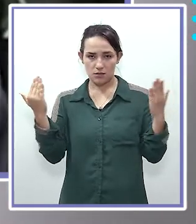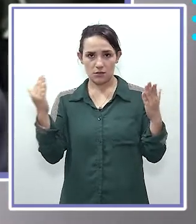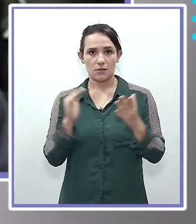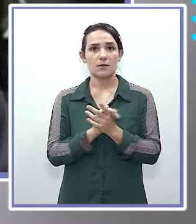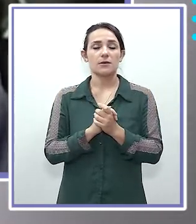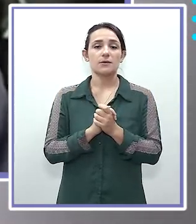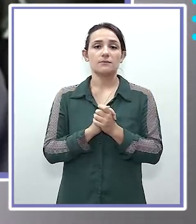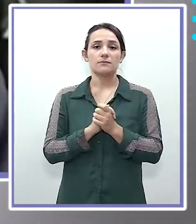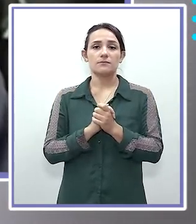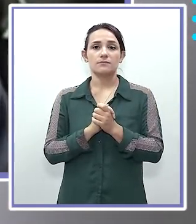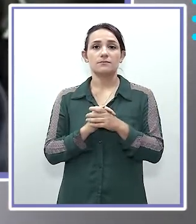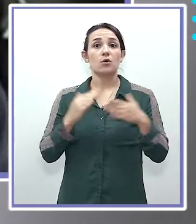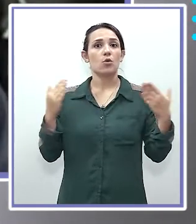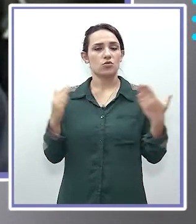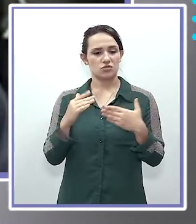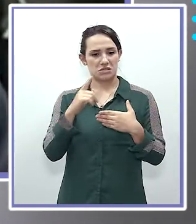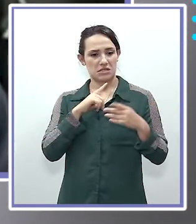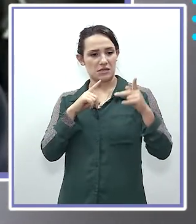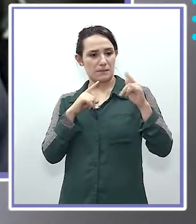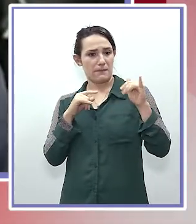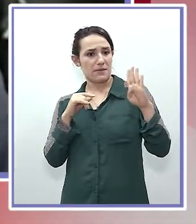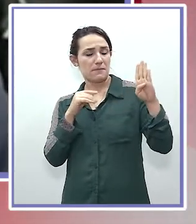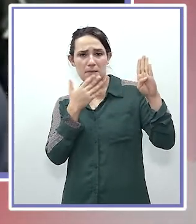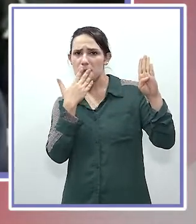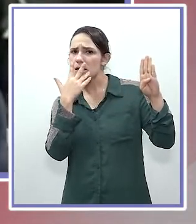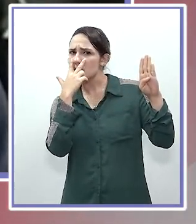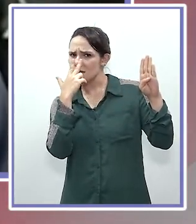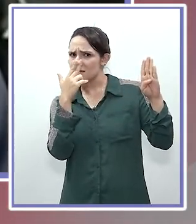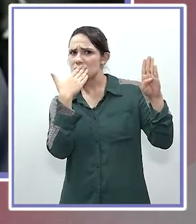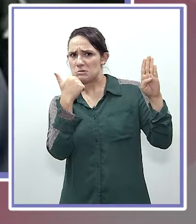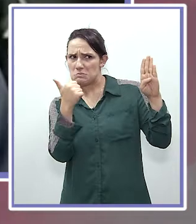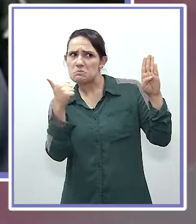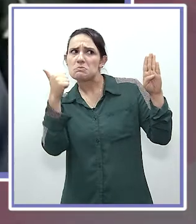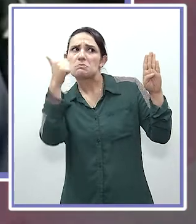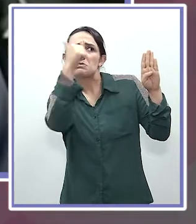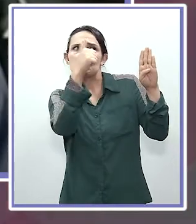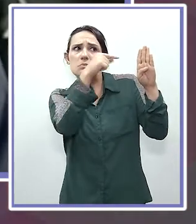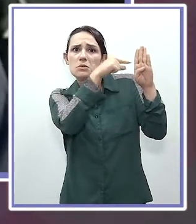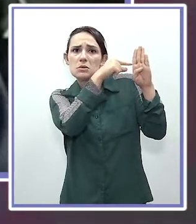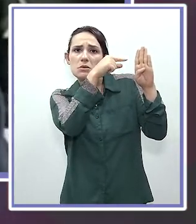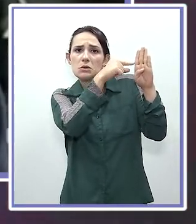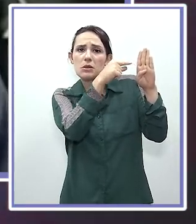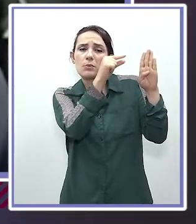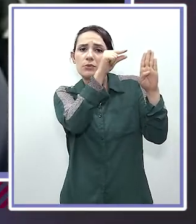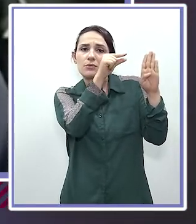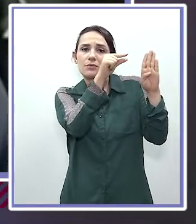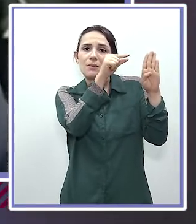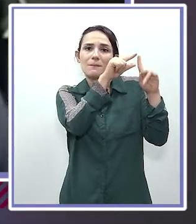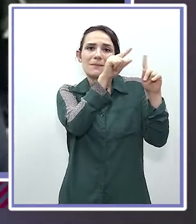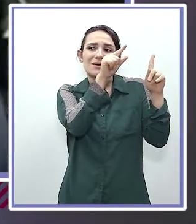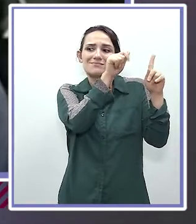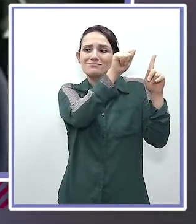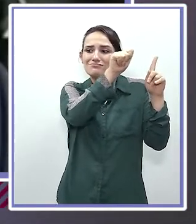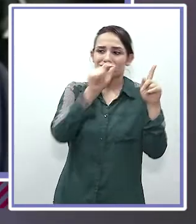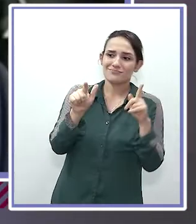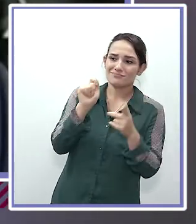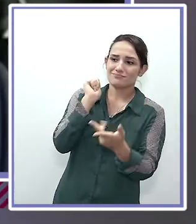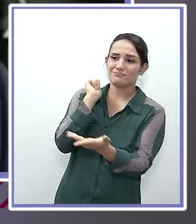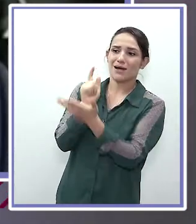da pandemia, junto com ele caiu o PIB. E agora que a gente espera uma retomada da economia, acho que, consequentemente, também há